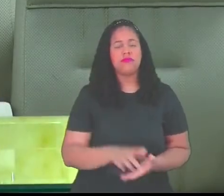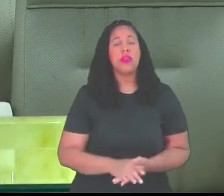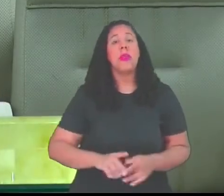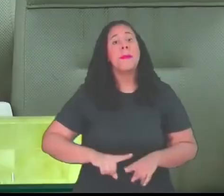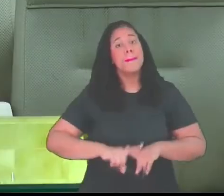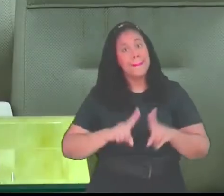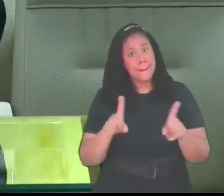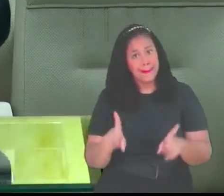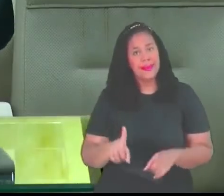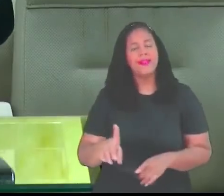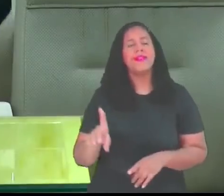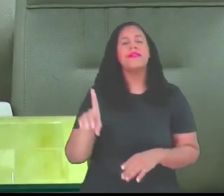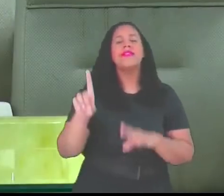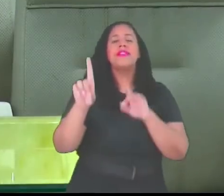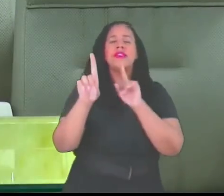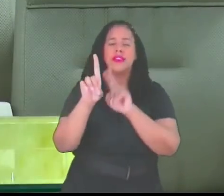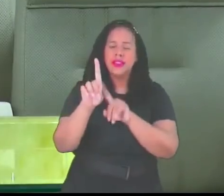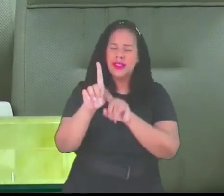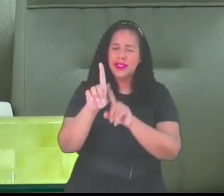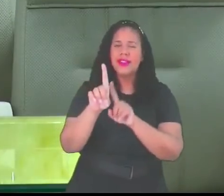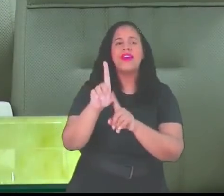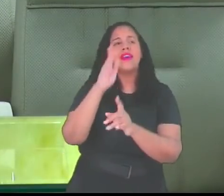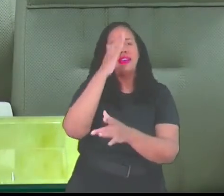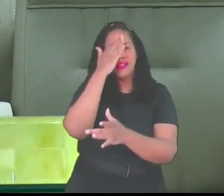Mas Ezequias acredita em Deus.